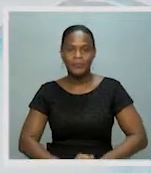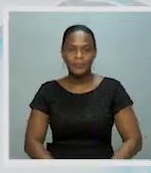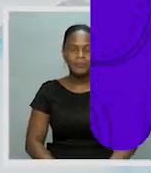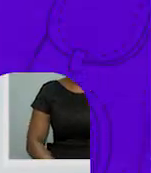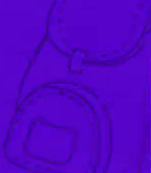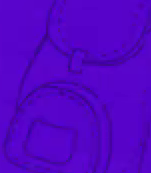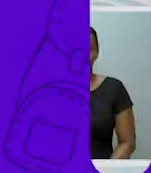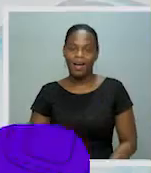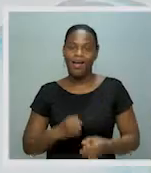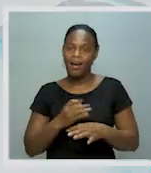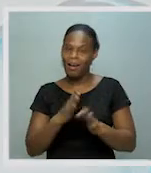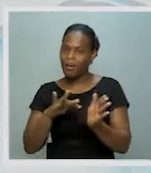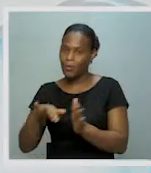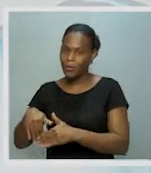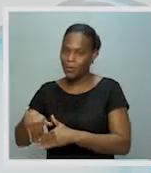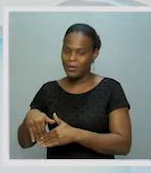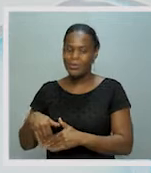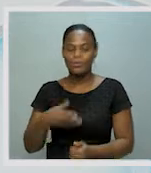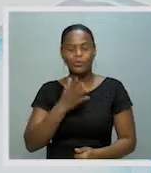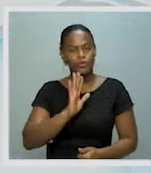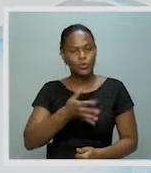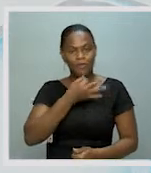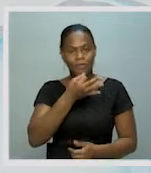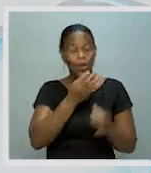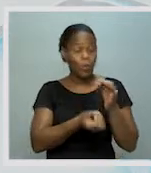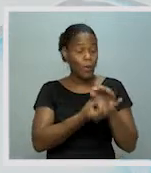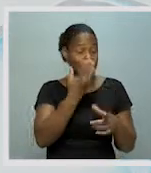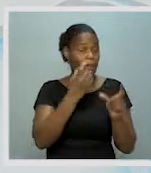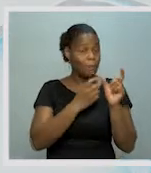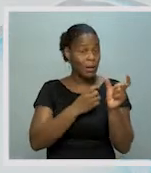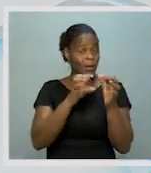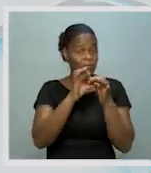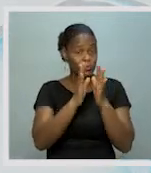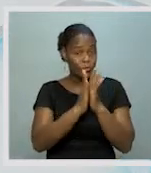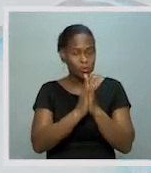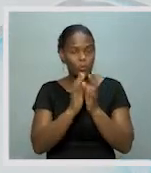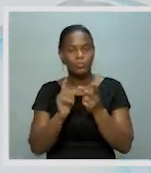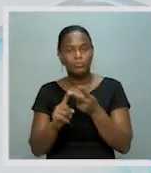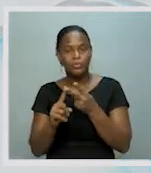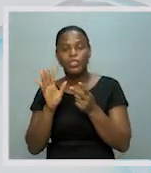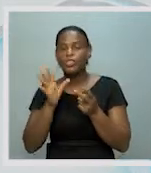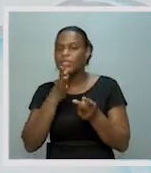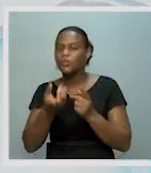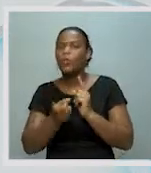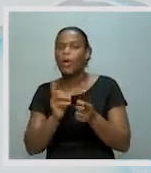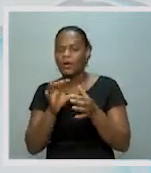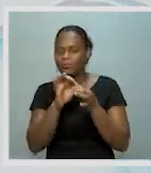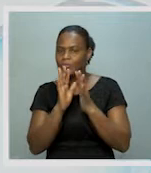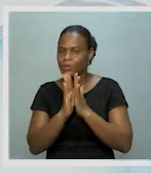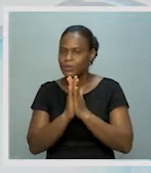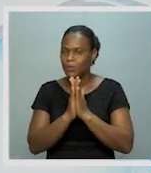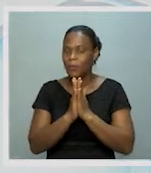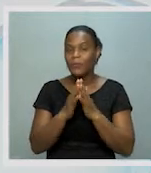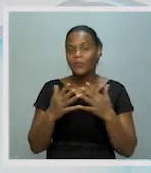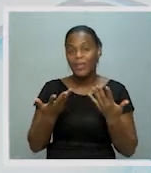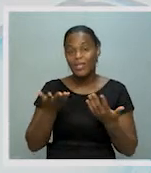religião. Posto isto, né? Já falamos da origem etimológica da palavra religião, já definimos a